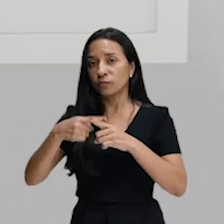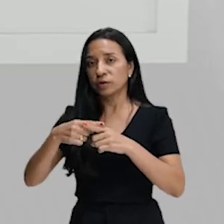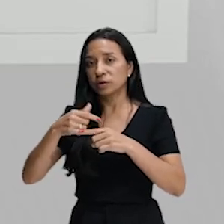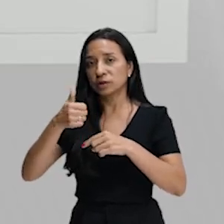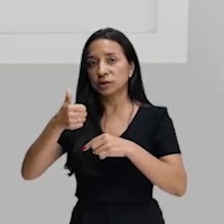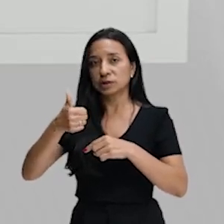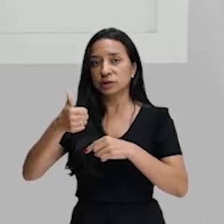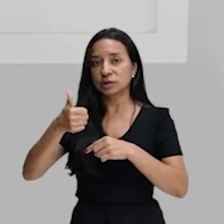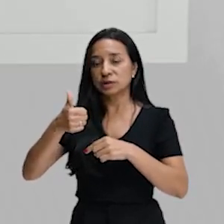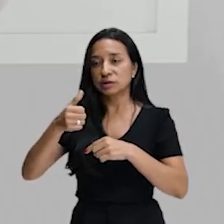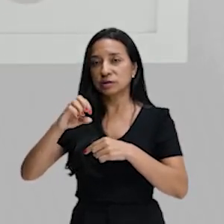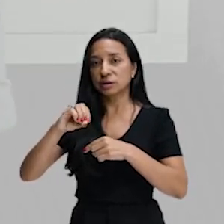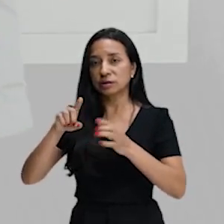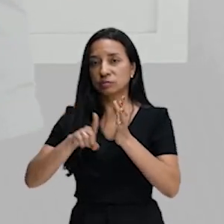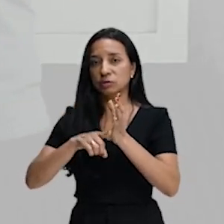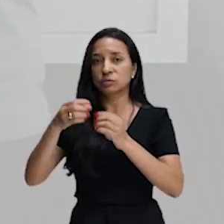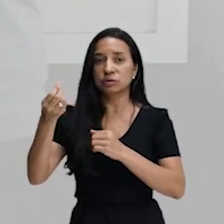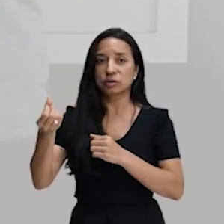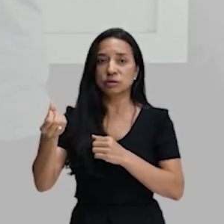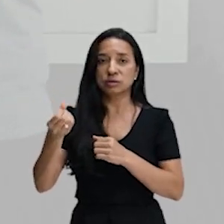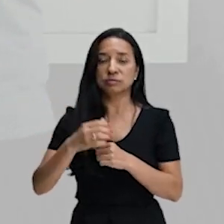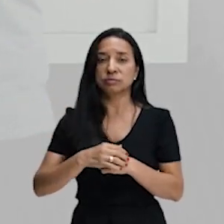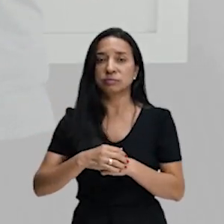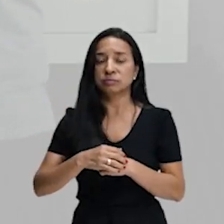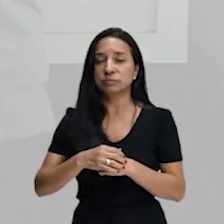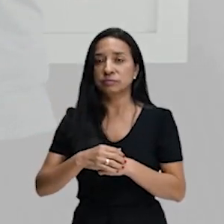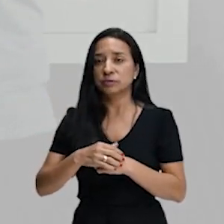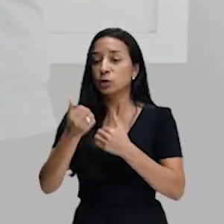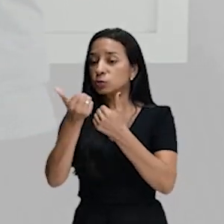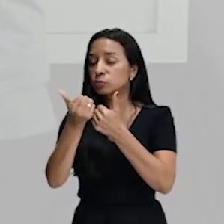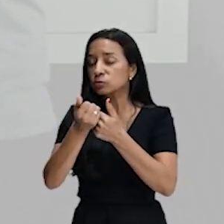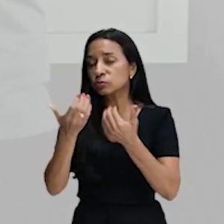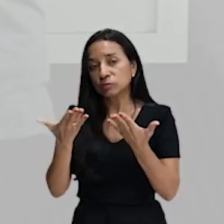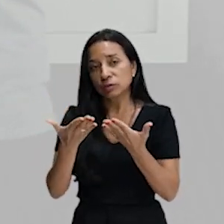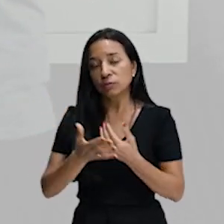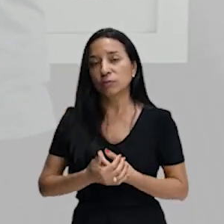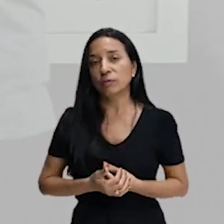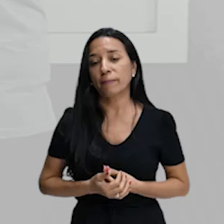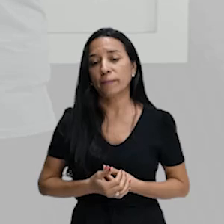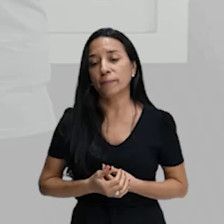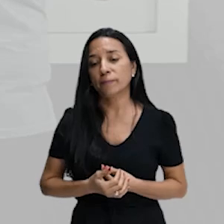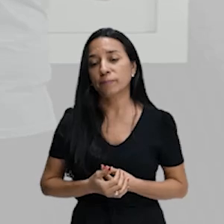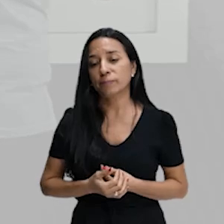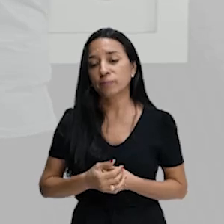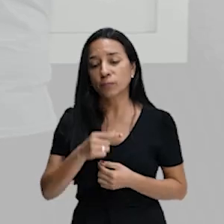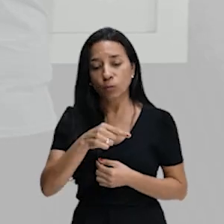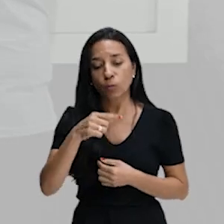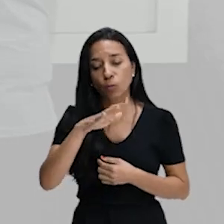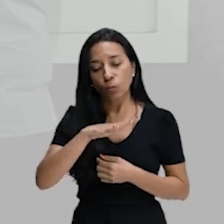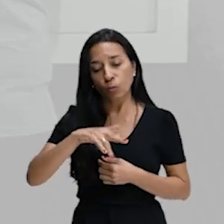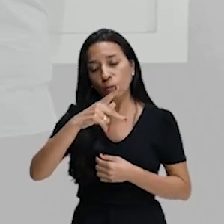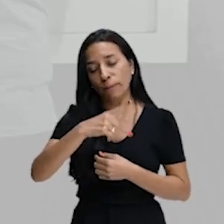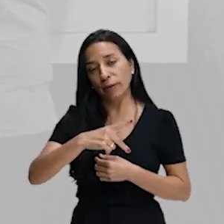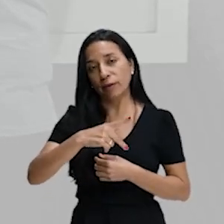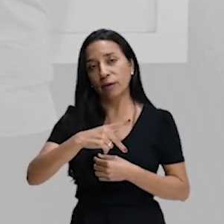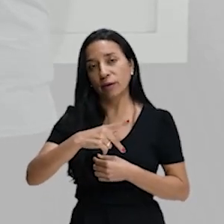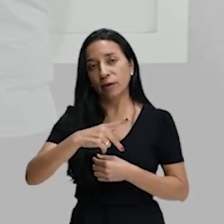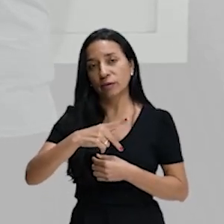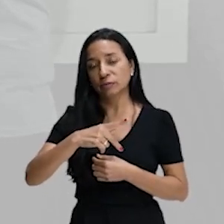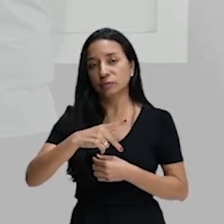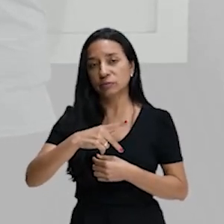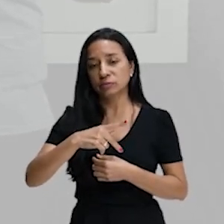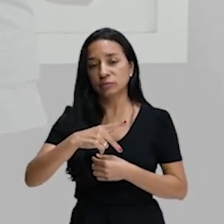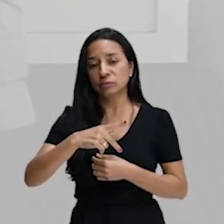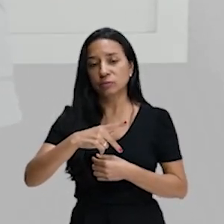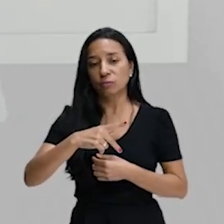só substituir. Ó. Então, o campo, lá no ponto P, ele é de 2 microtesla.